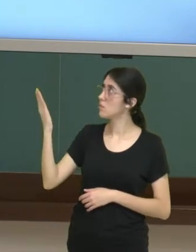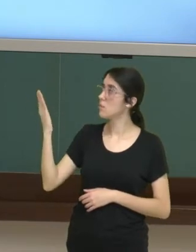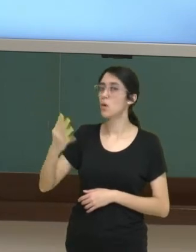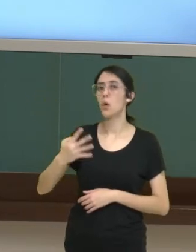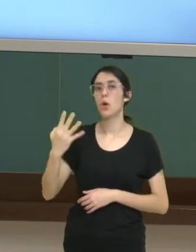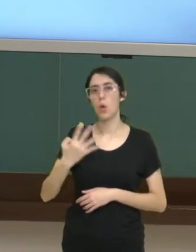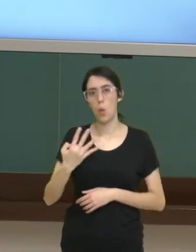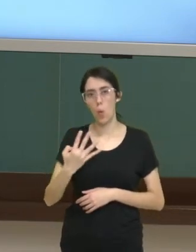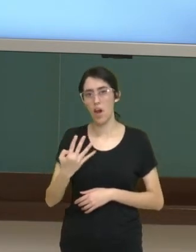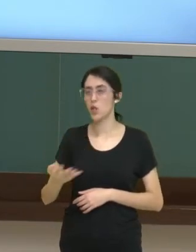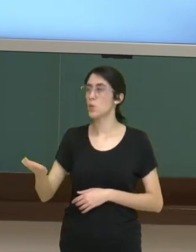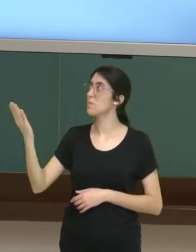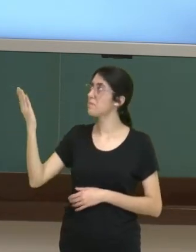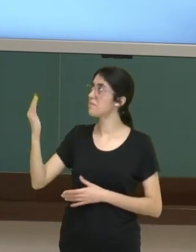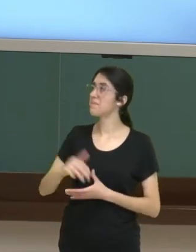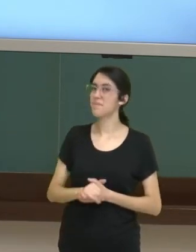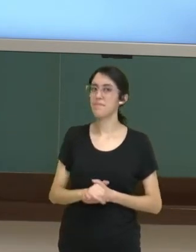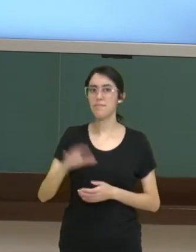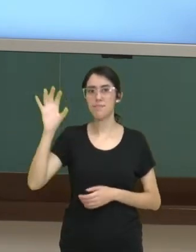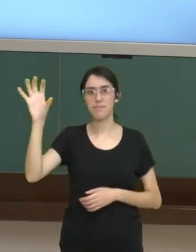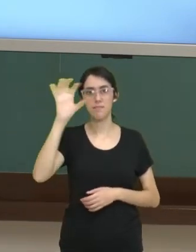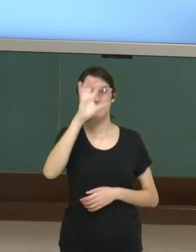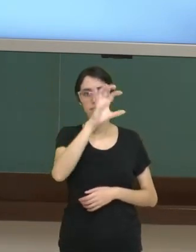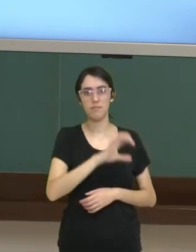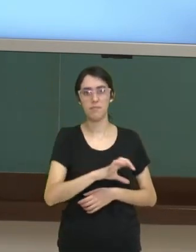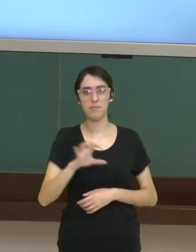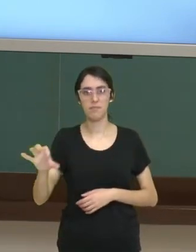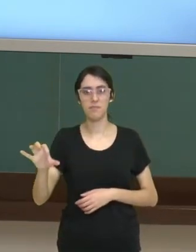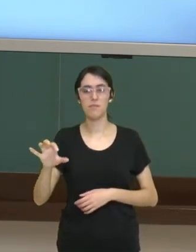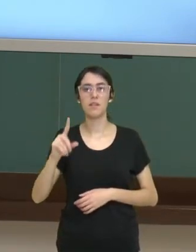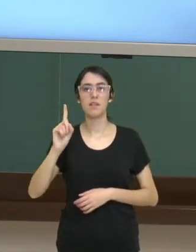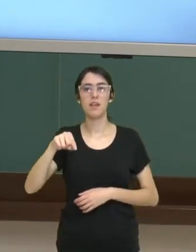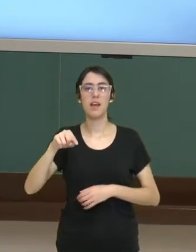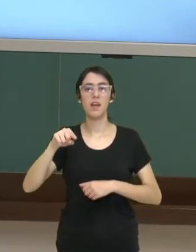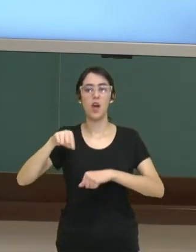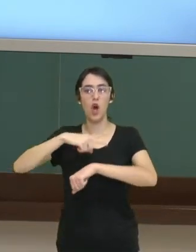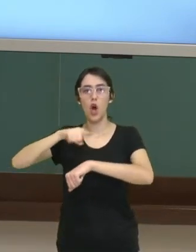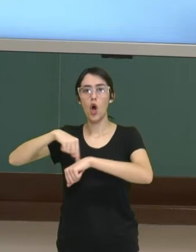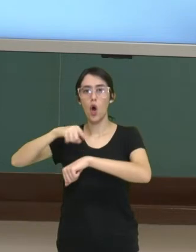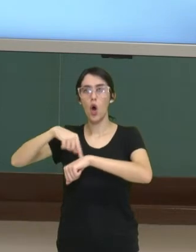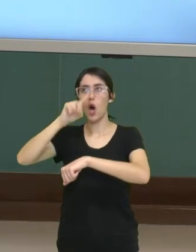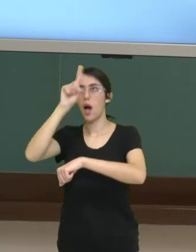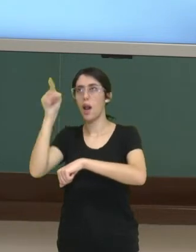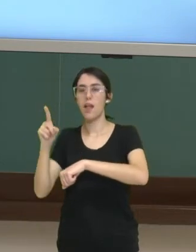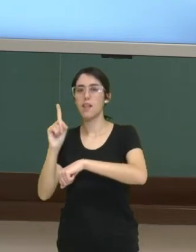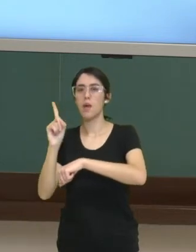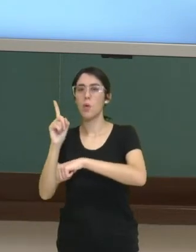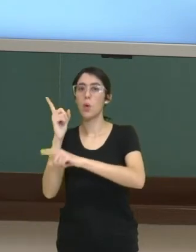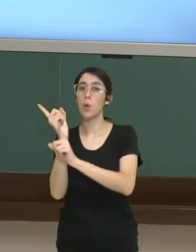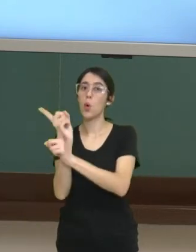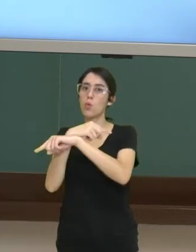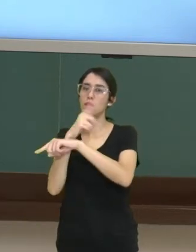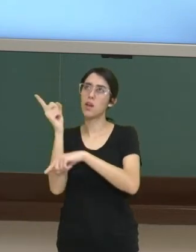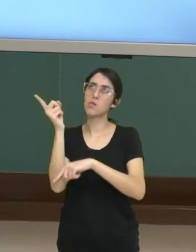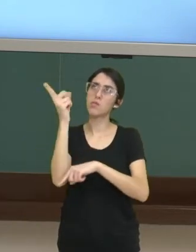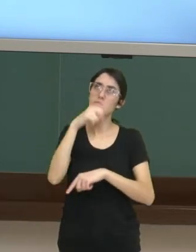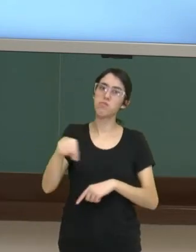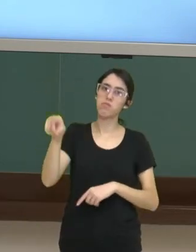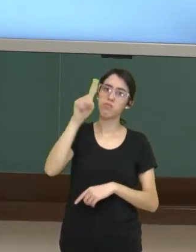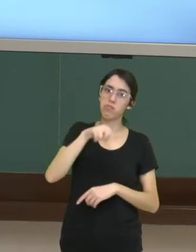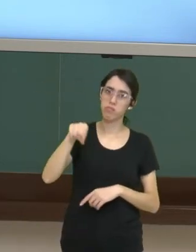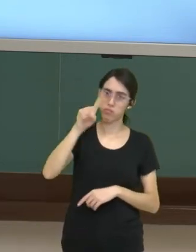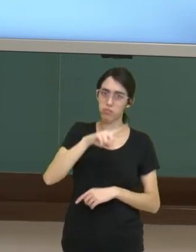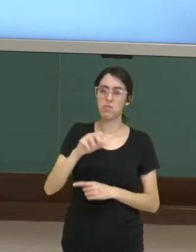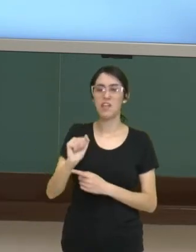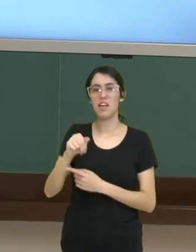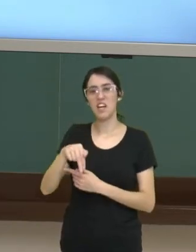quarto quadrante, ou seja, no sentido contra o sentido do relógio, por isso a gente chama ele de